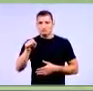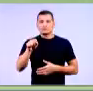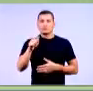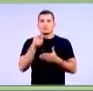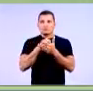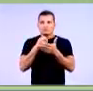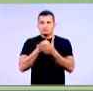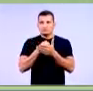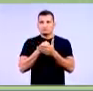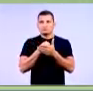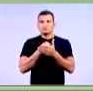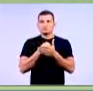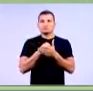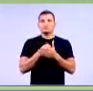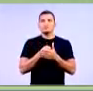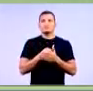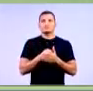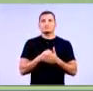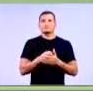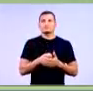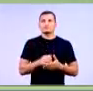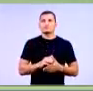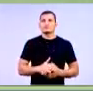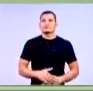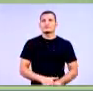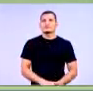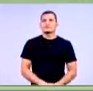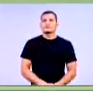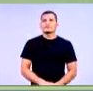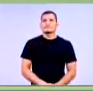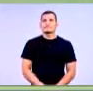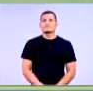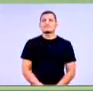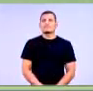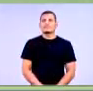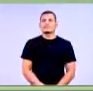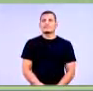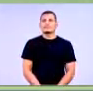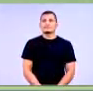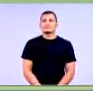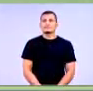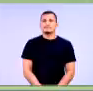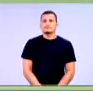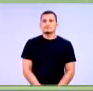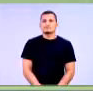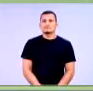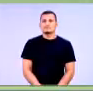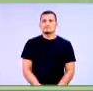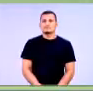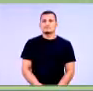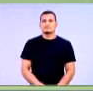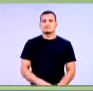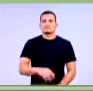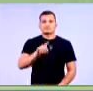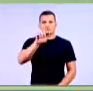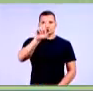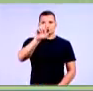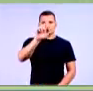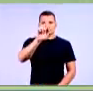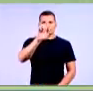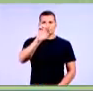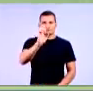esse extend, que também é chamado, né, ele permite esse tipo de ação. E por fim nós temos aqui o